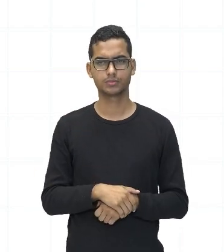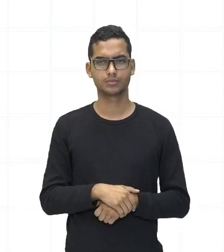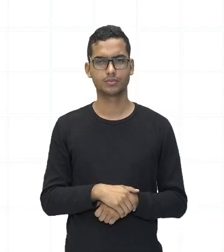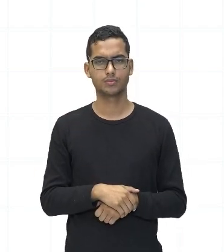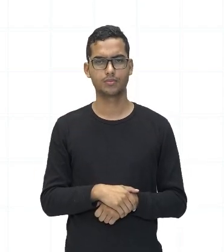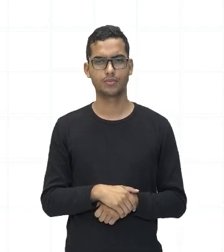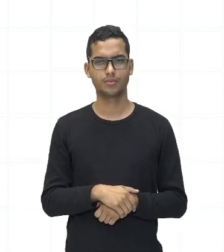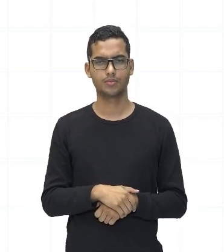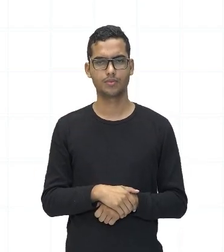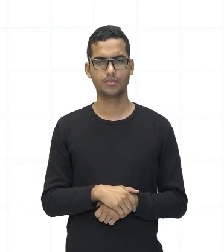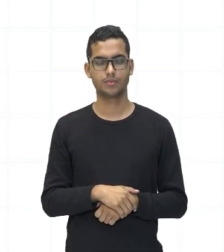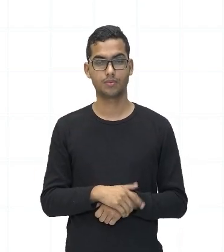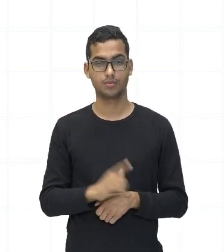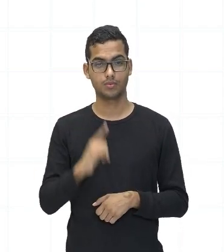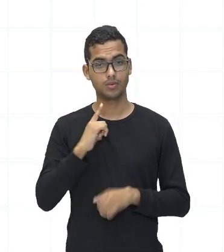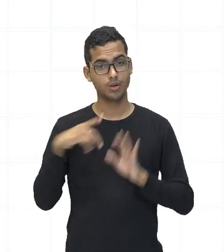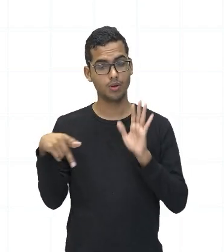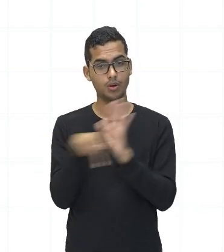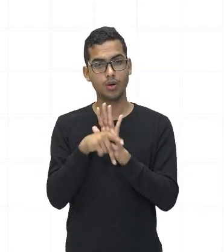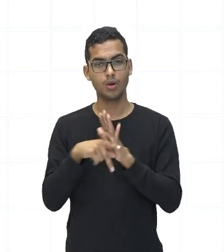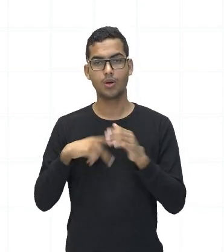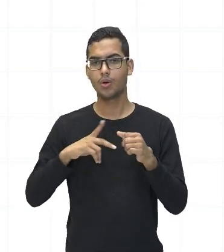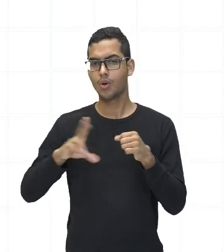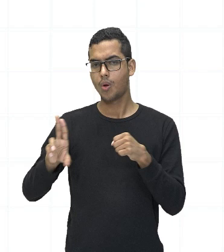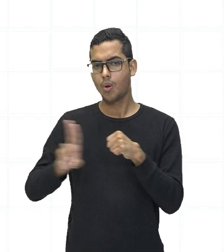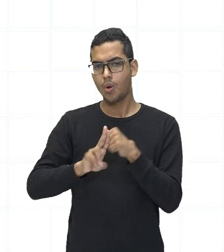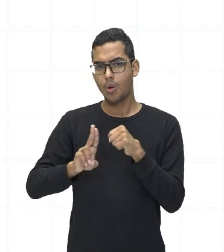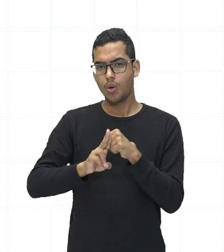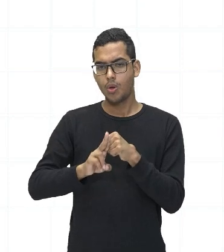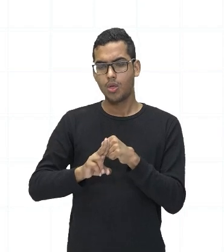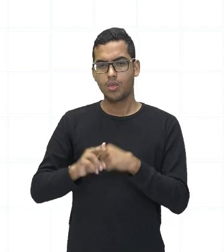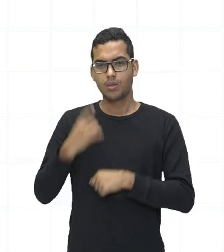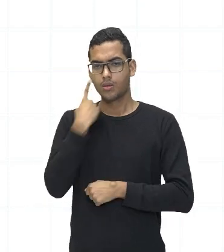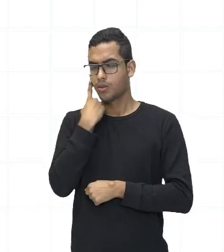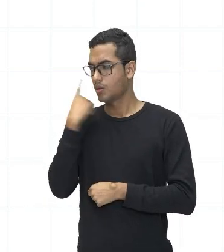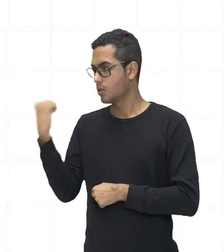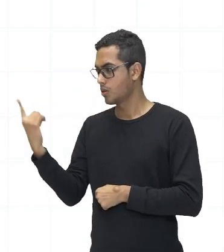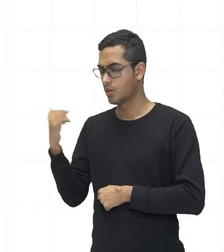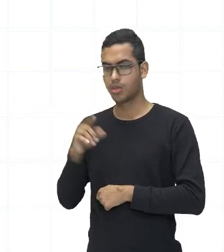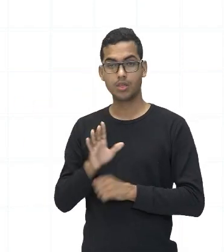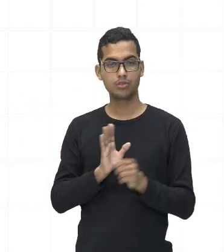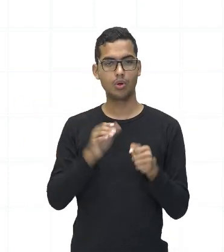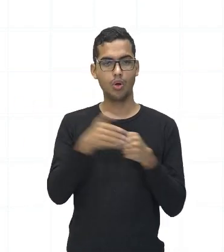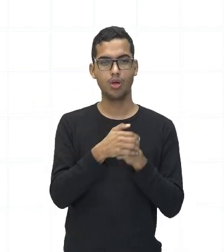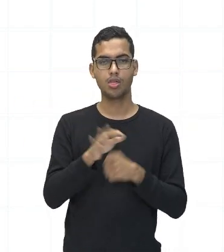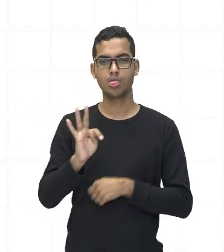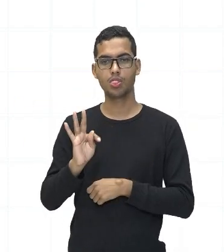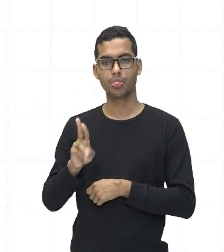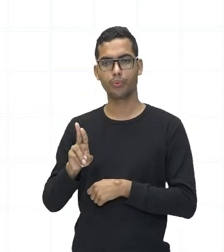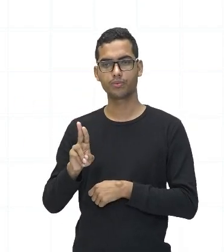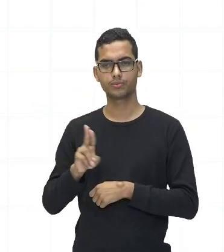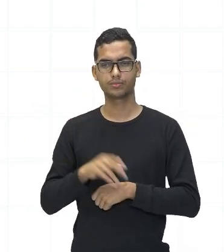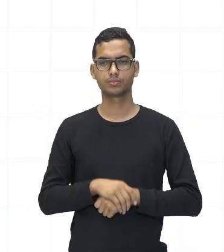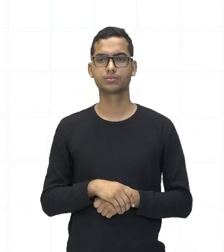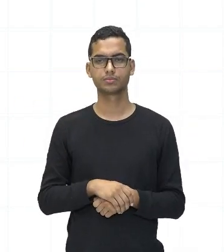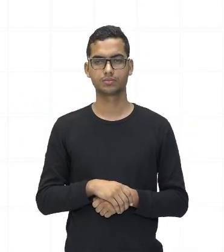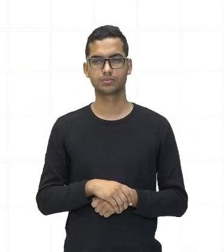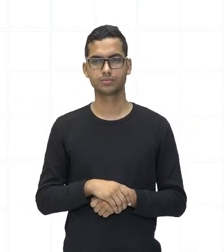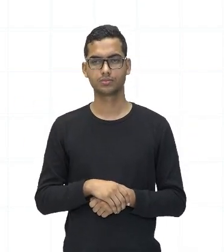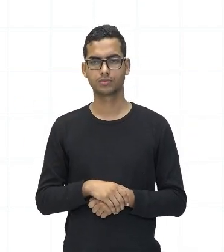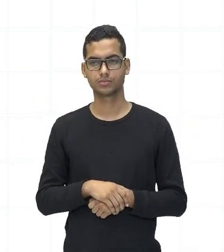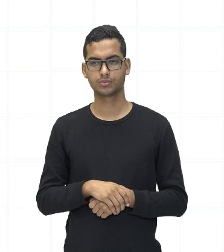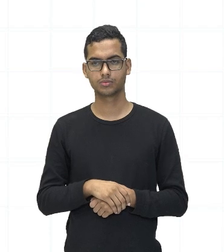esse pronome que estaria suprimido, não é? Que aí, notem, nós estamos dirigindo essa mensagem